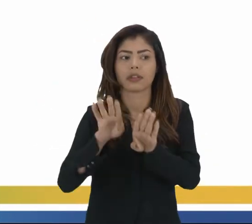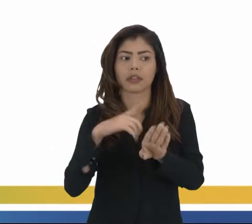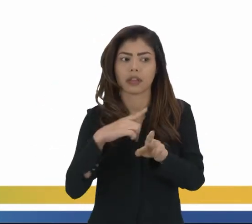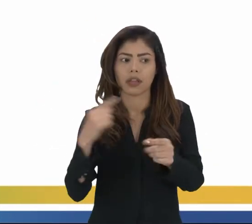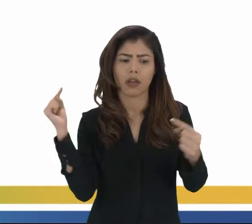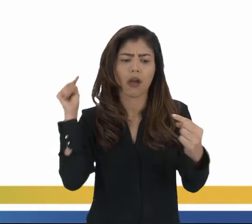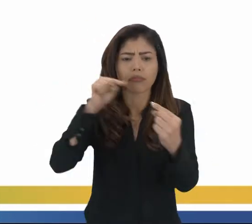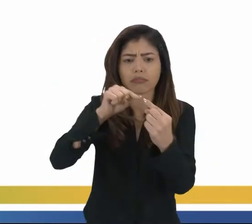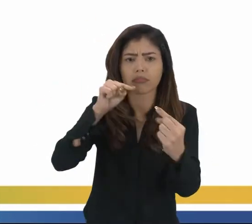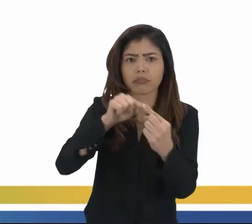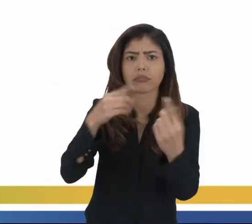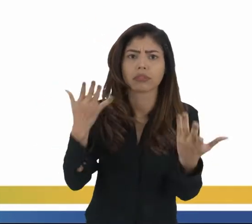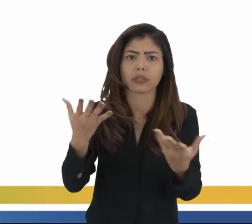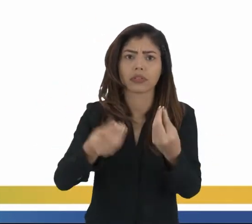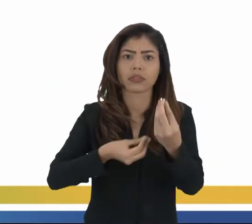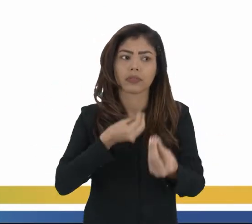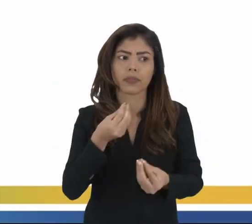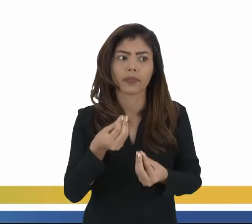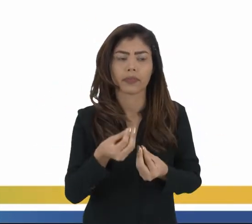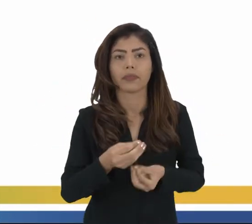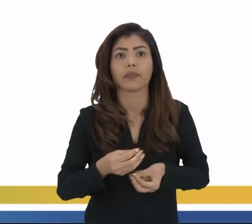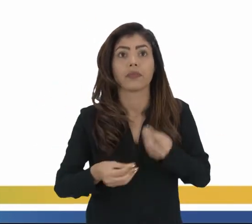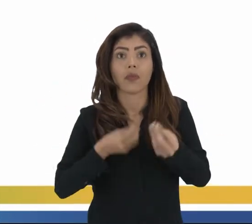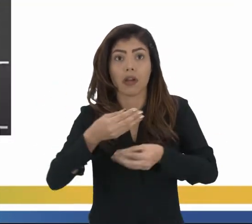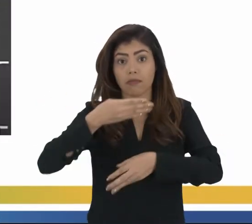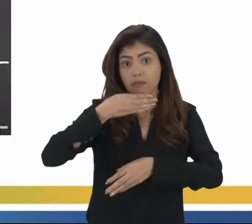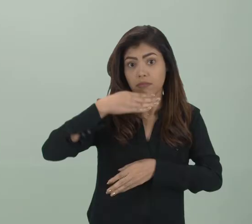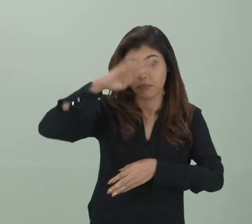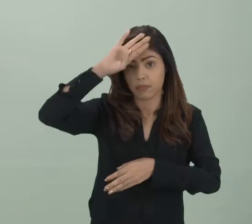da região de Andalucia com essa região árabe.